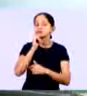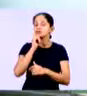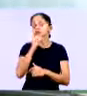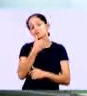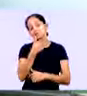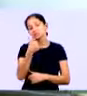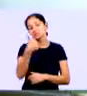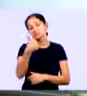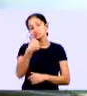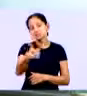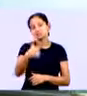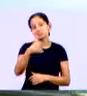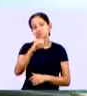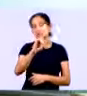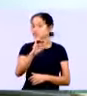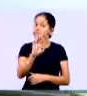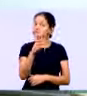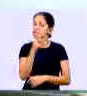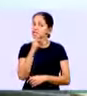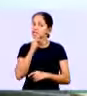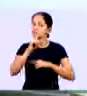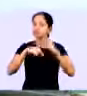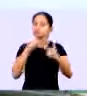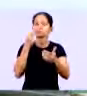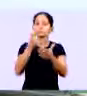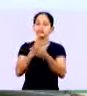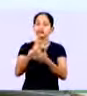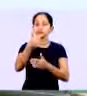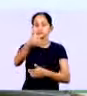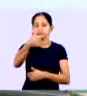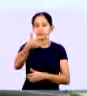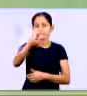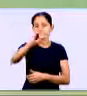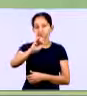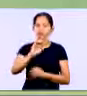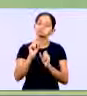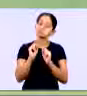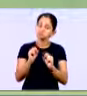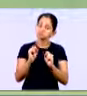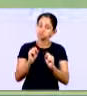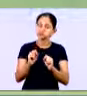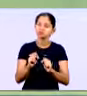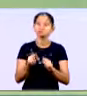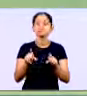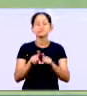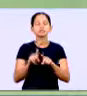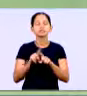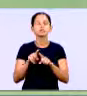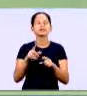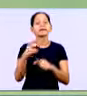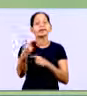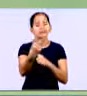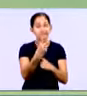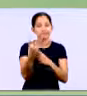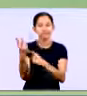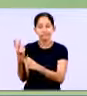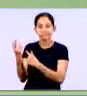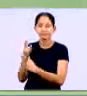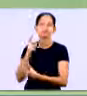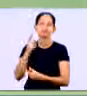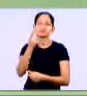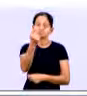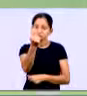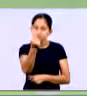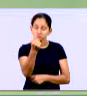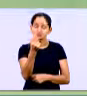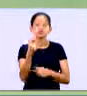e quando eu for pagar ele lá na frente, eu vou pagar 120. São situações que podem acontecer. Empréstimos de fornecedores, né, também é outra